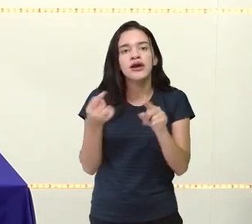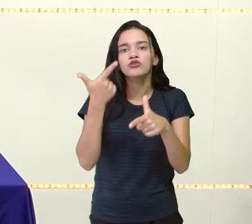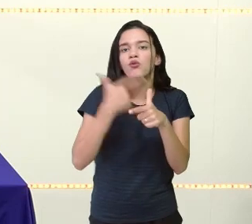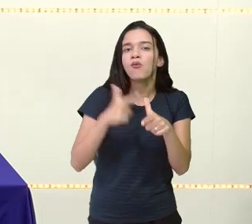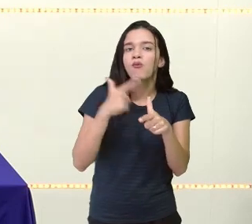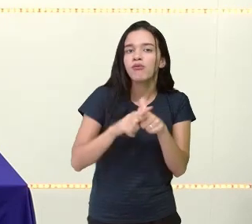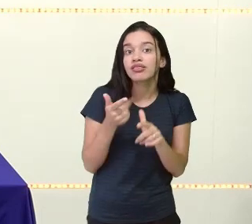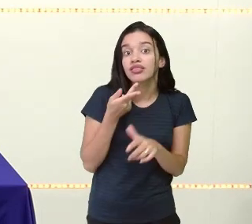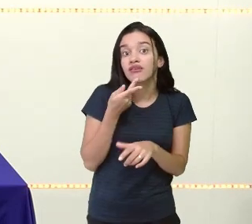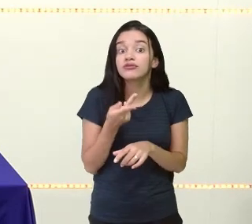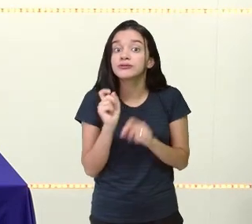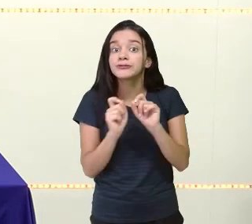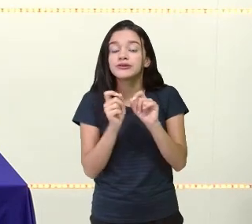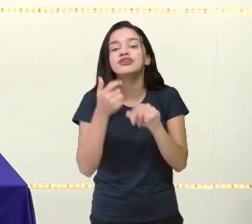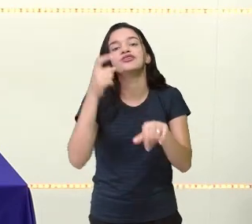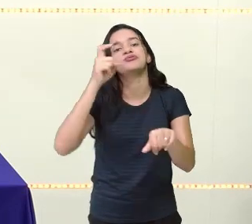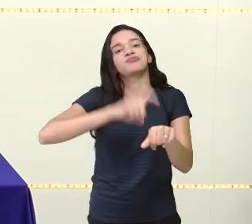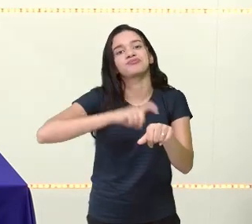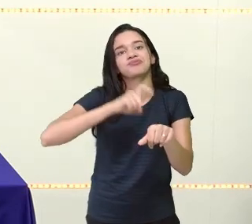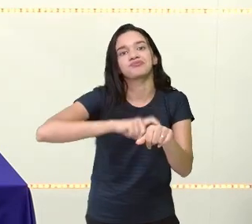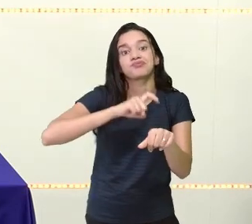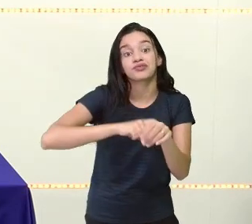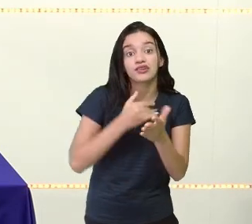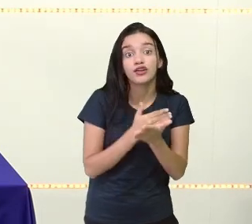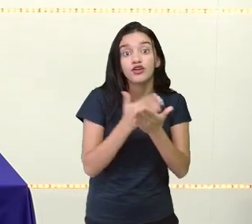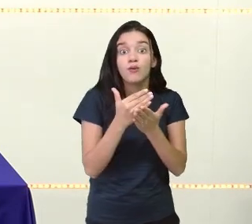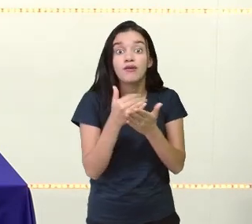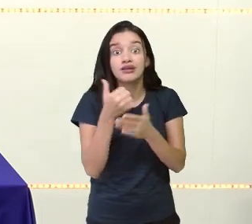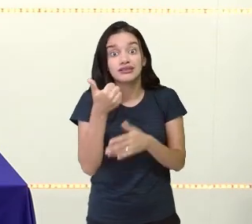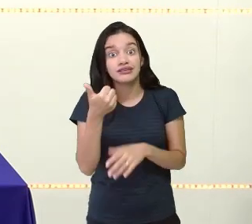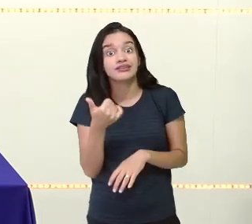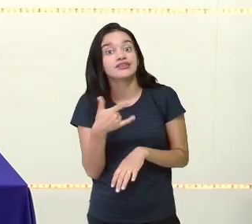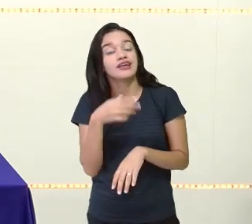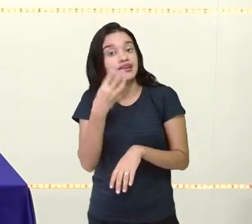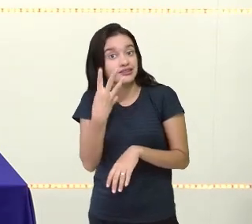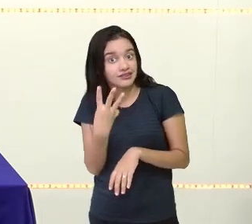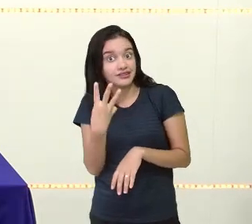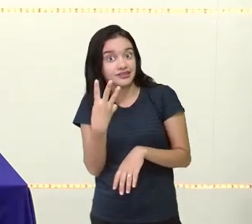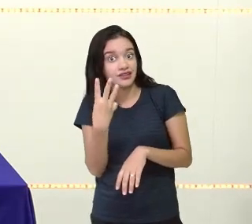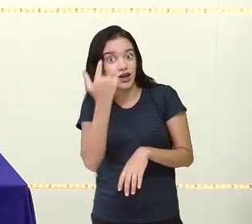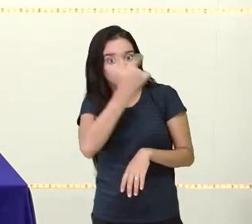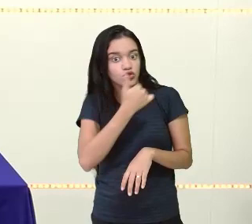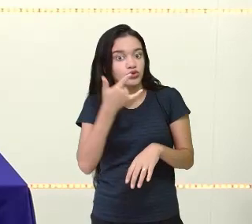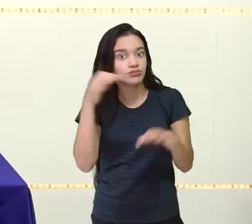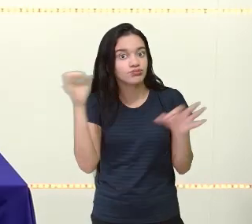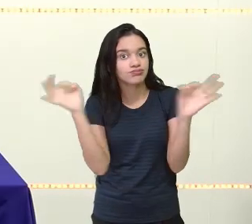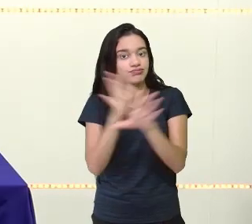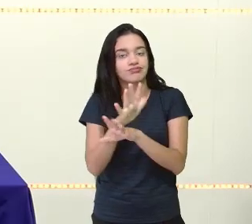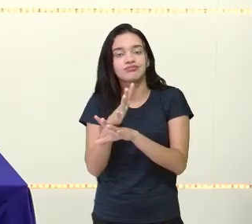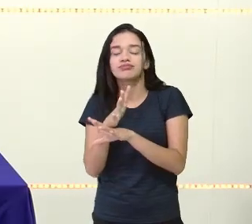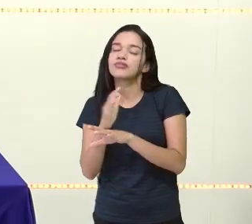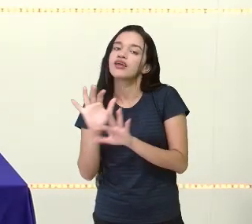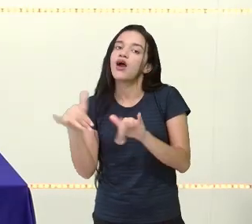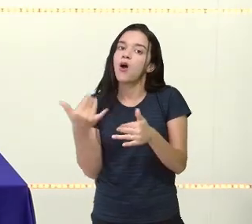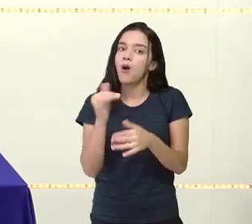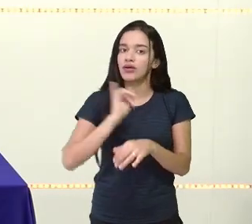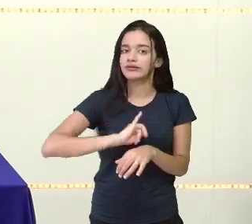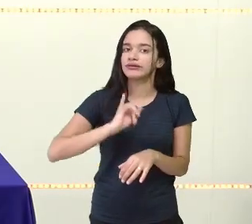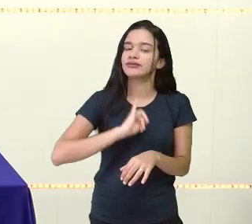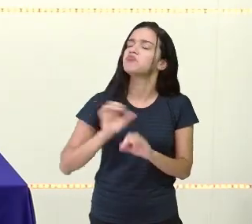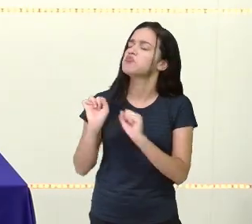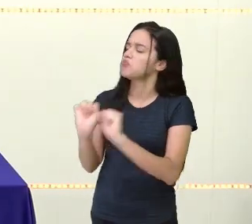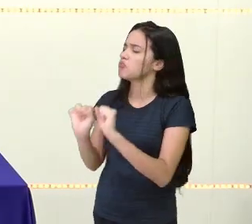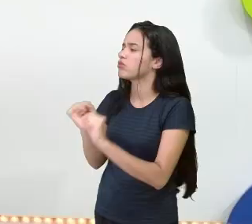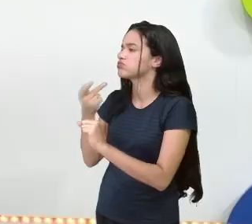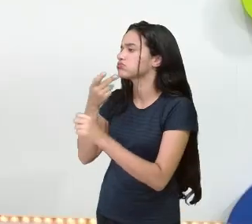está falando de horas, né? Que ele começa às 15 horas e termina às 16. Professora, esse intervalo de tempo, pode